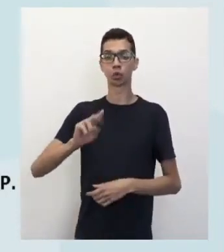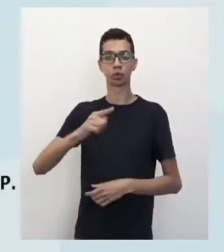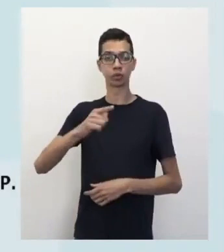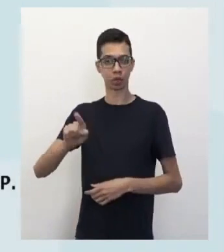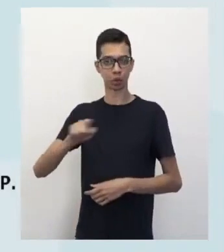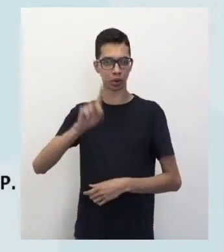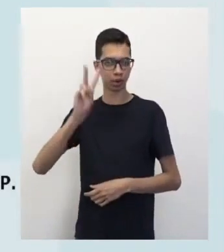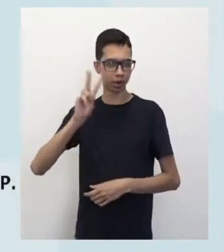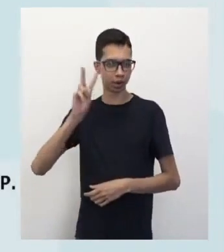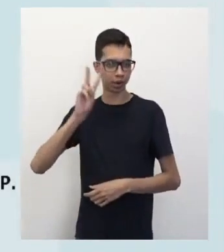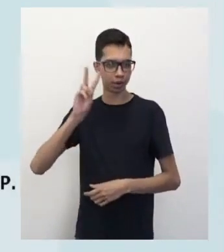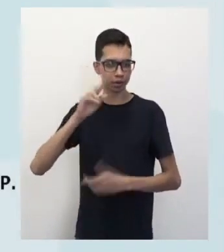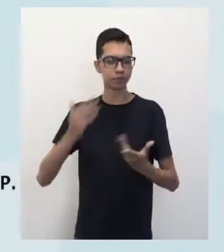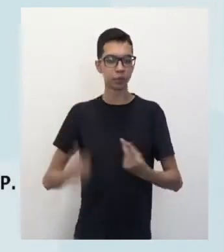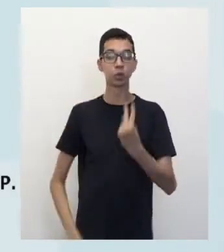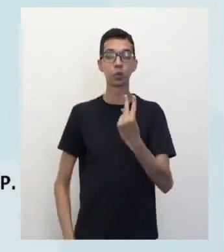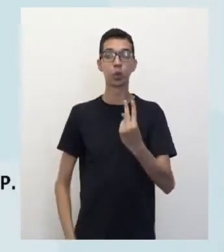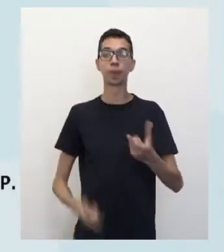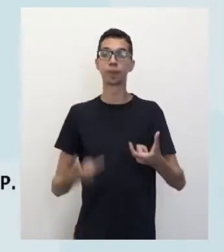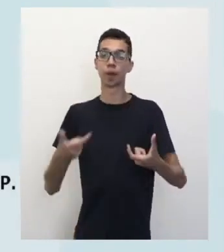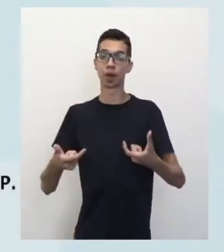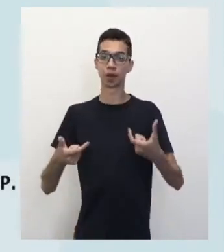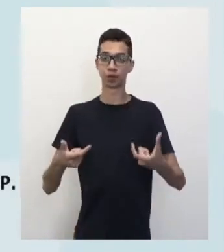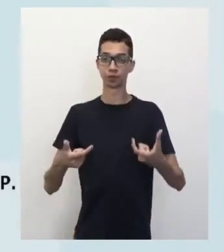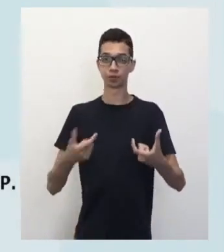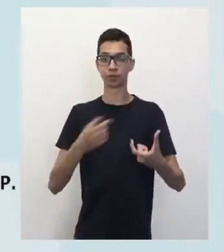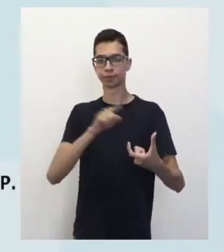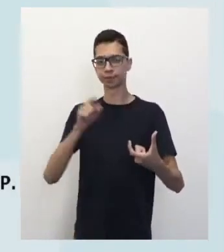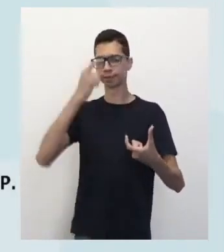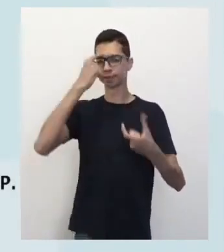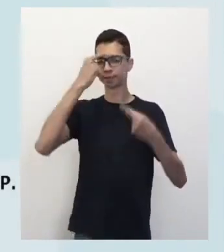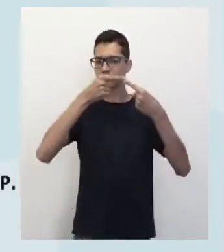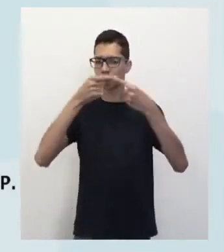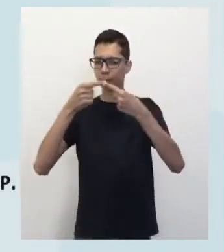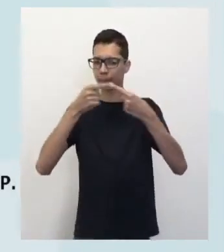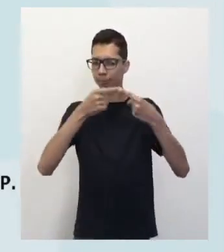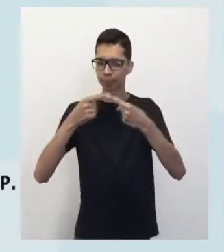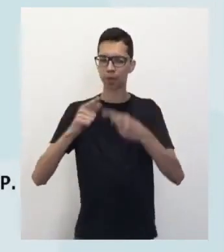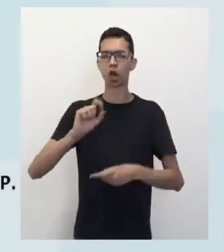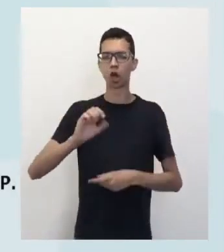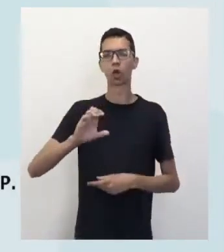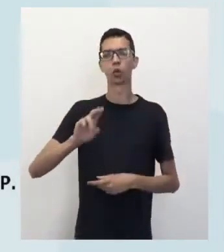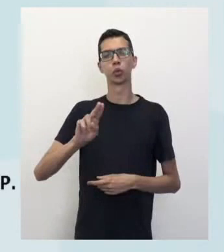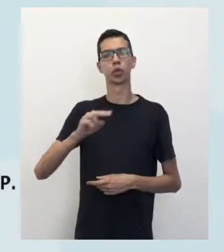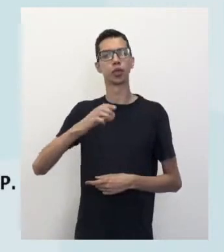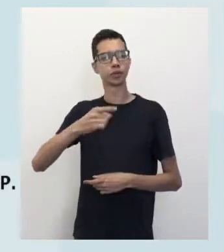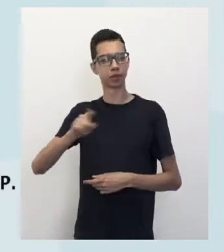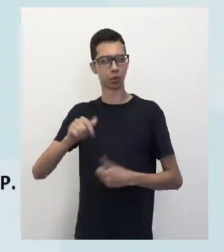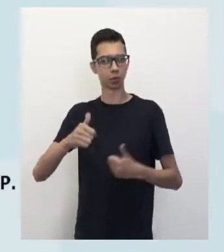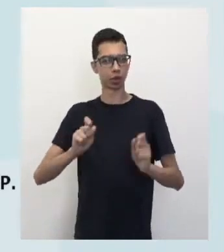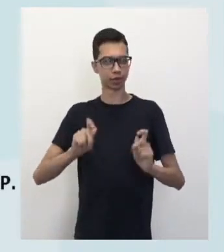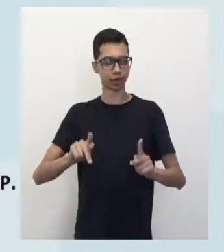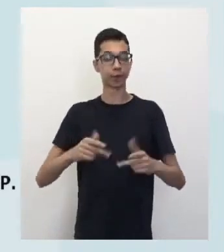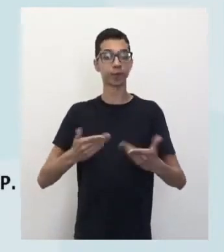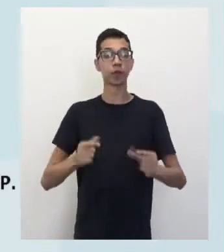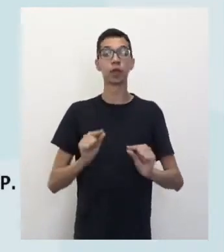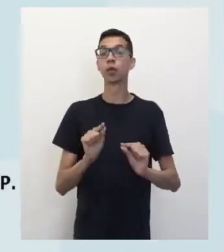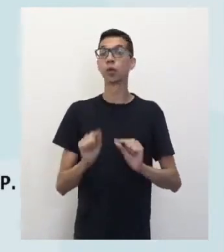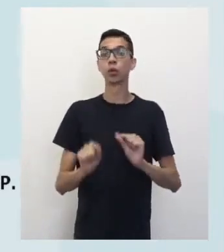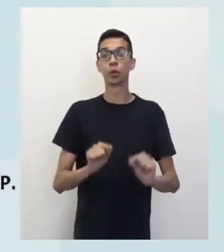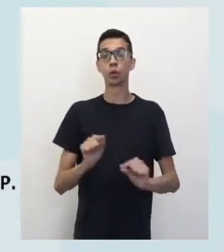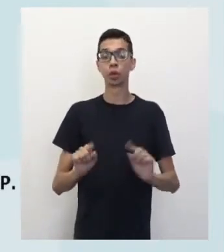Lembrando, 2 palavras ou mais que indicam uma ideia é uma locução. Aí, no caso aqui, nós estamos na locução, né,